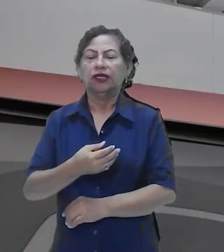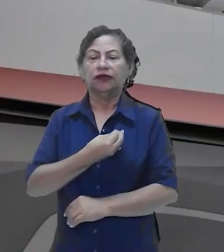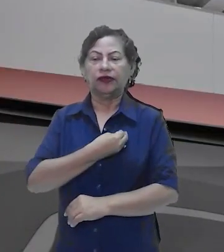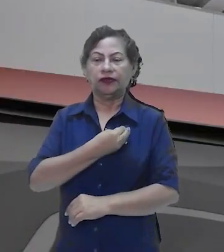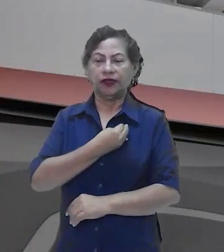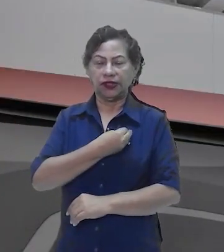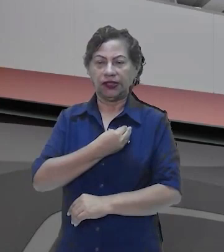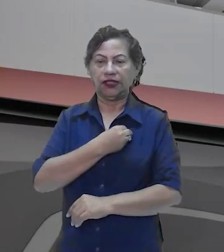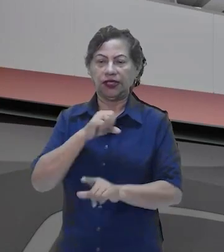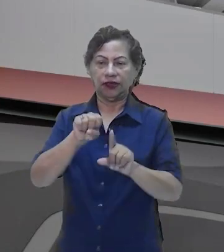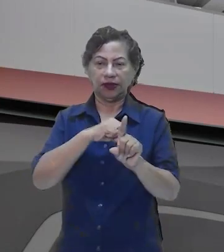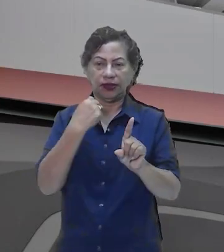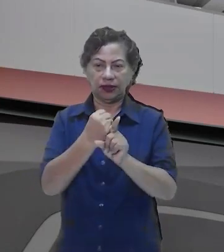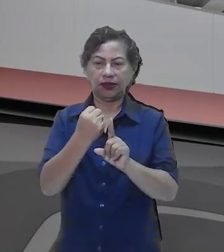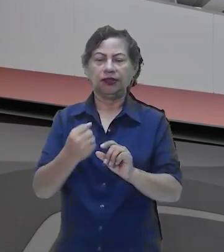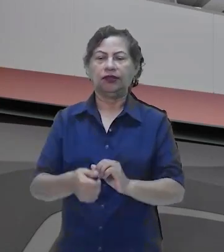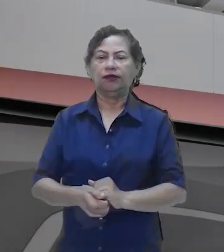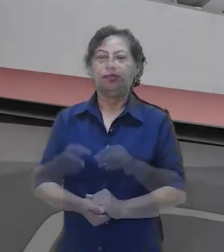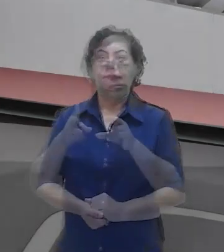sociedade.